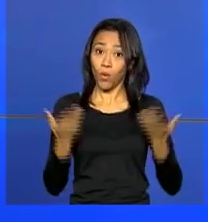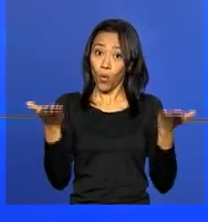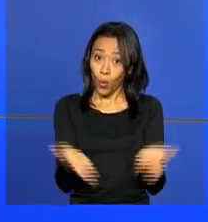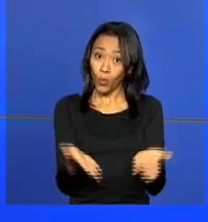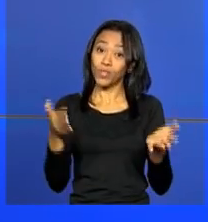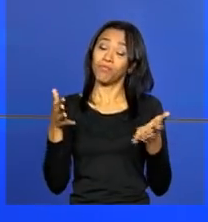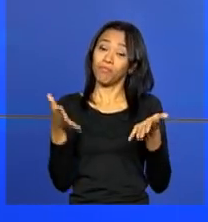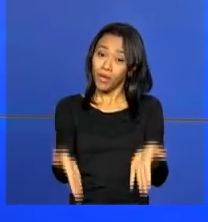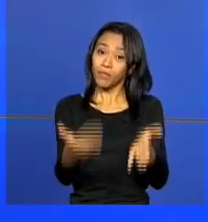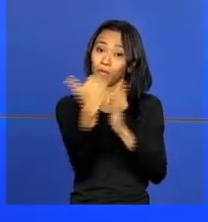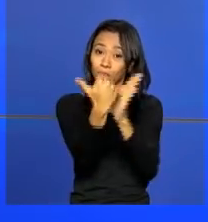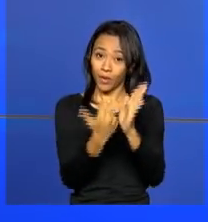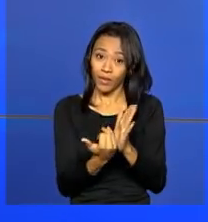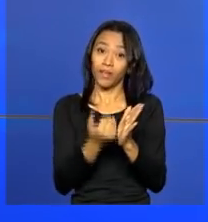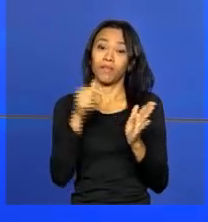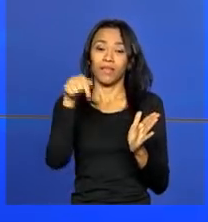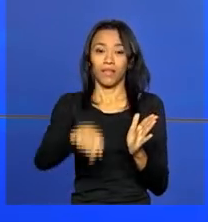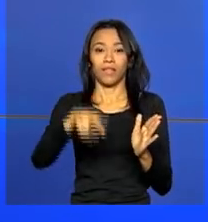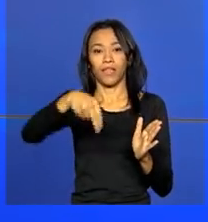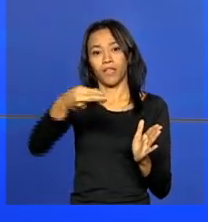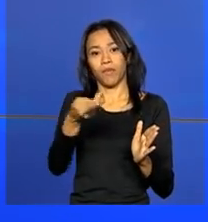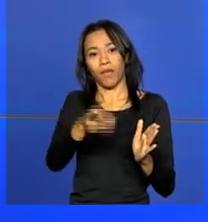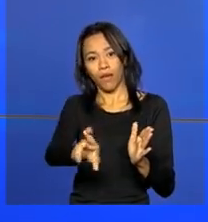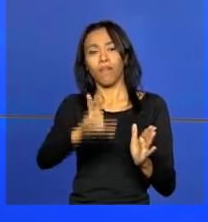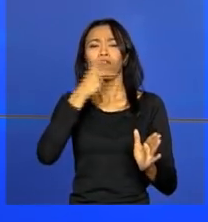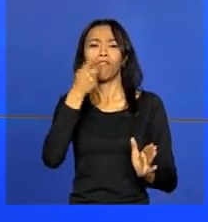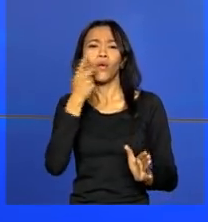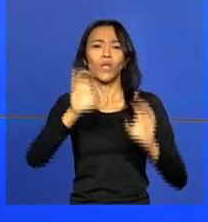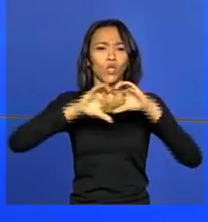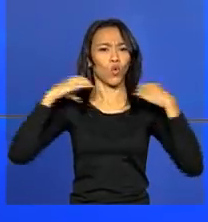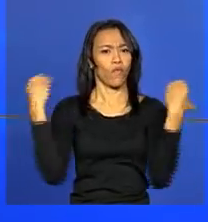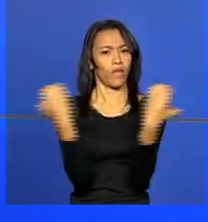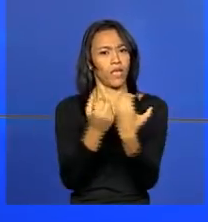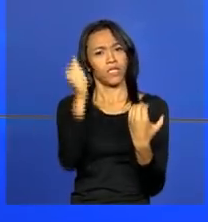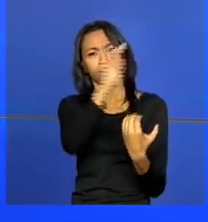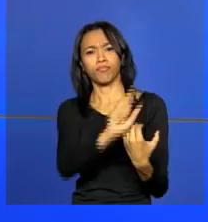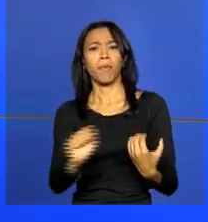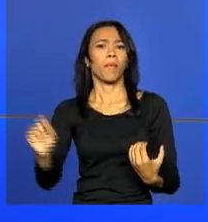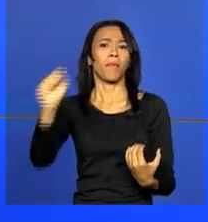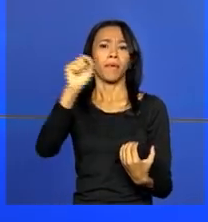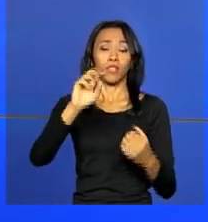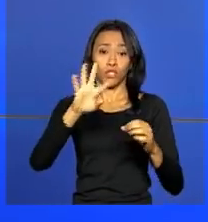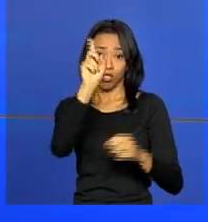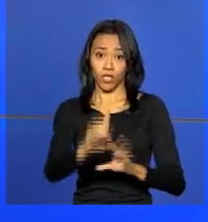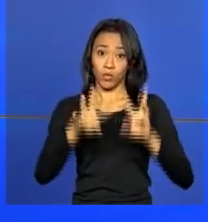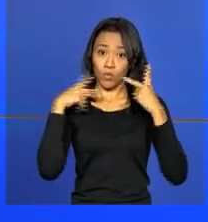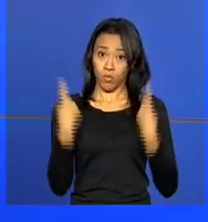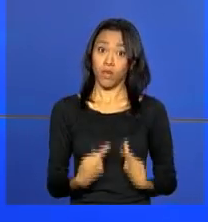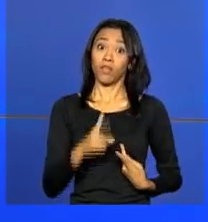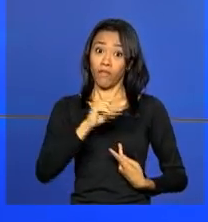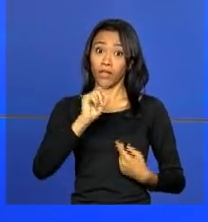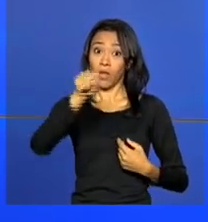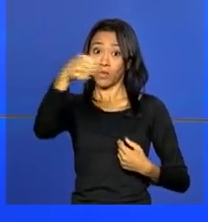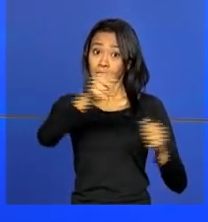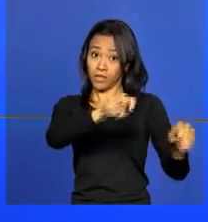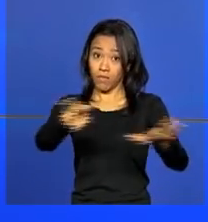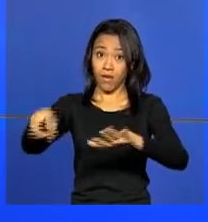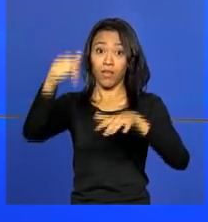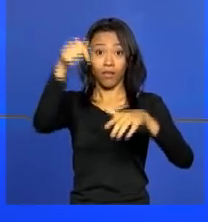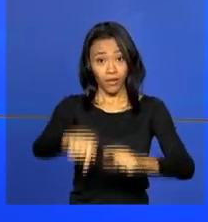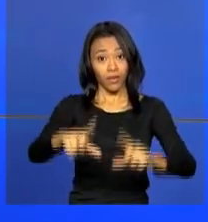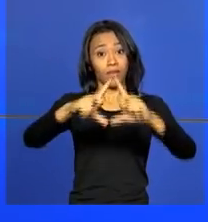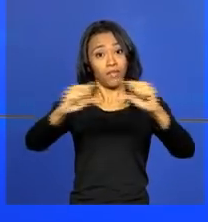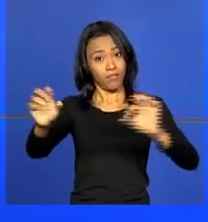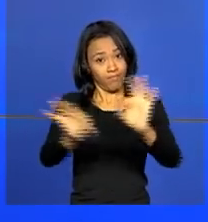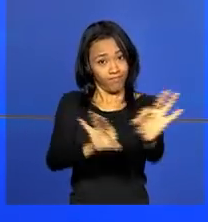Dia, Ministro. Ela falou sobre as Conferências Nacionais de Direitos Humanos, que vão ser realizadas em Brasília na semana que vem. Para Nilma,